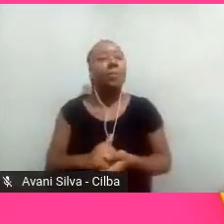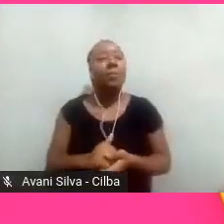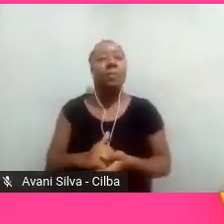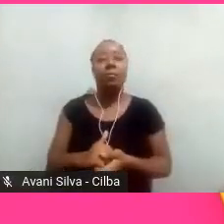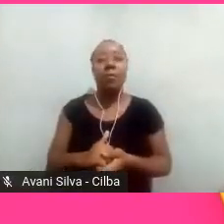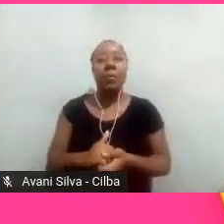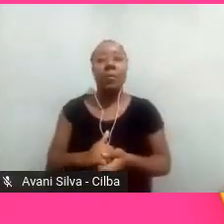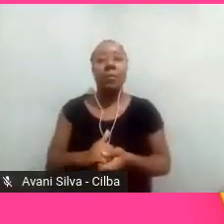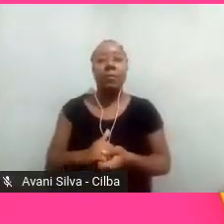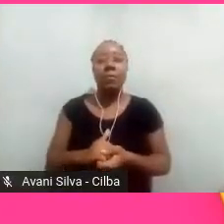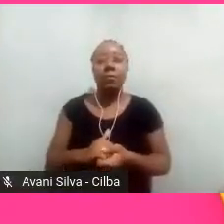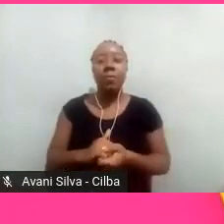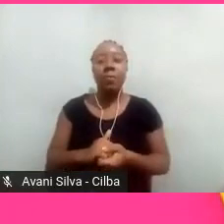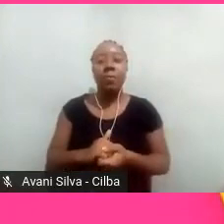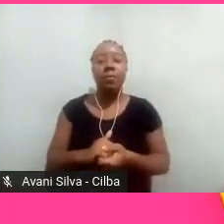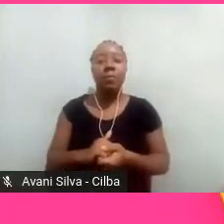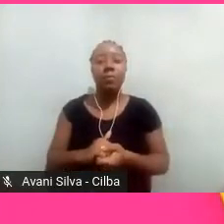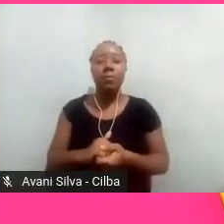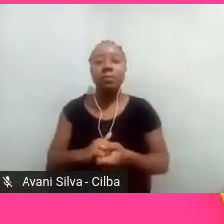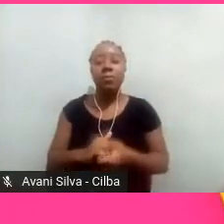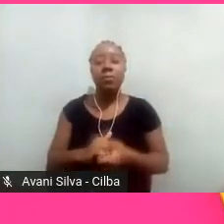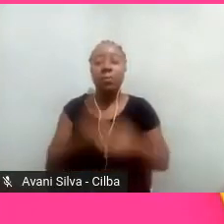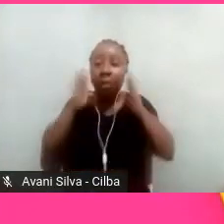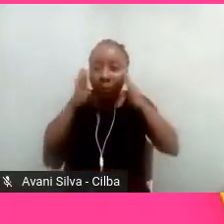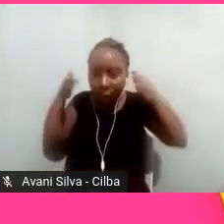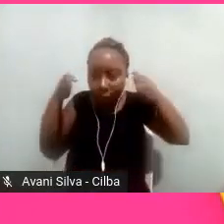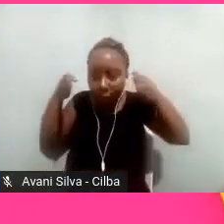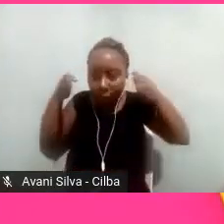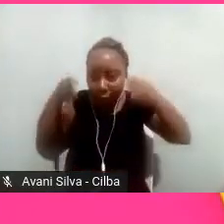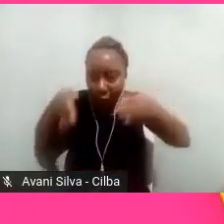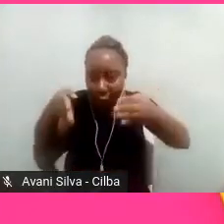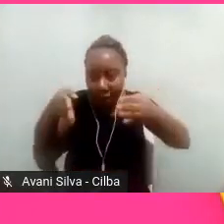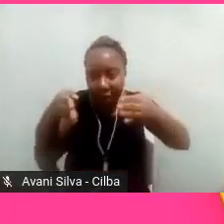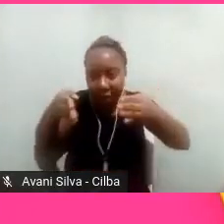Como a gente fica um pouco concentrado, a gente fala menos.